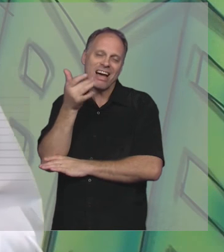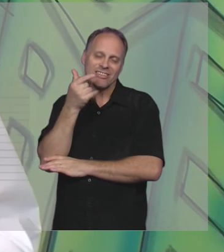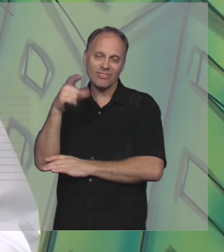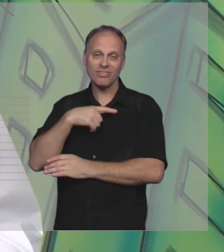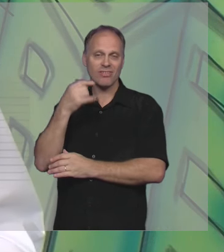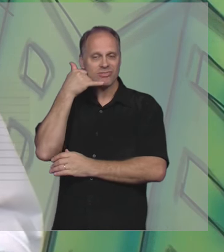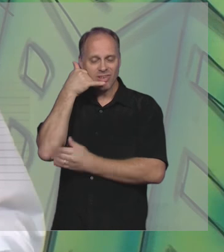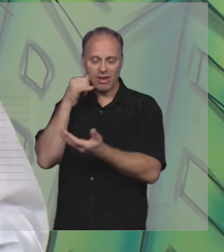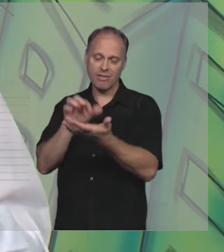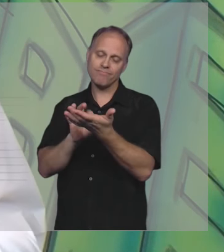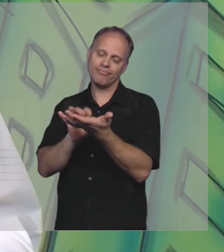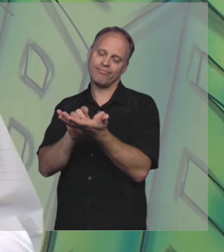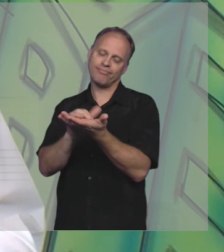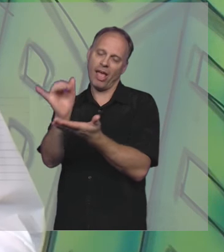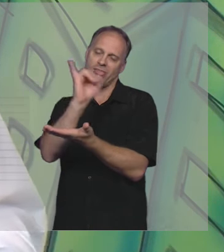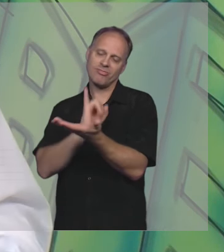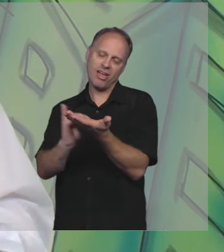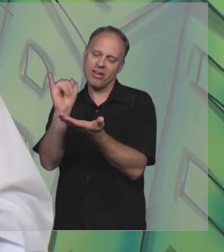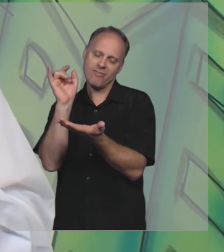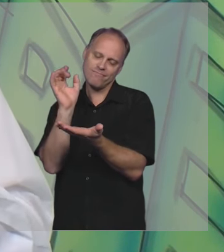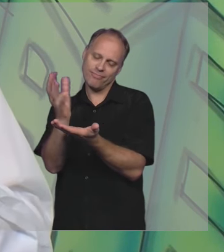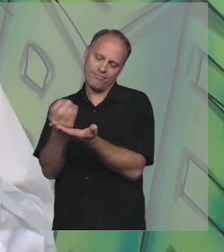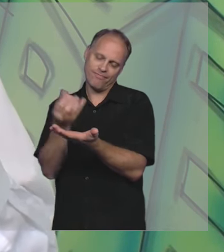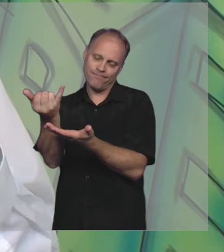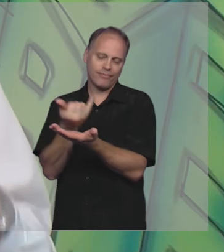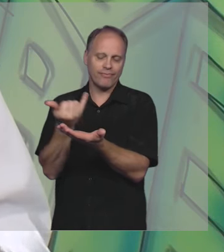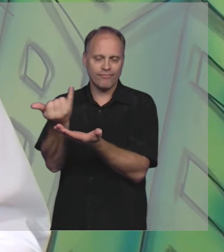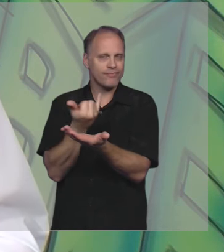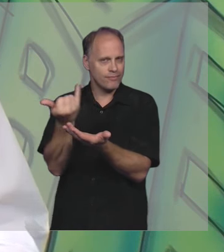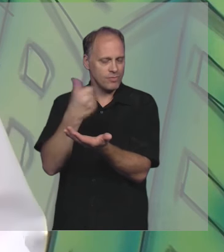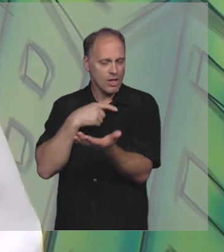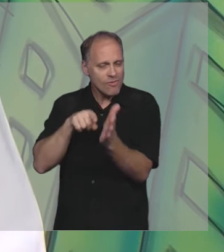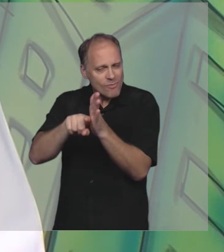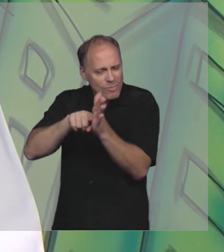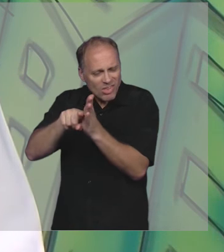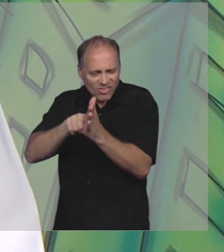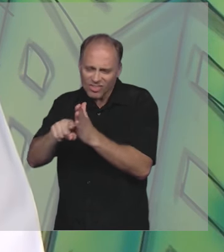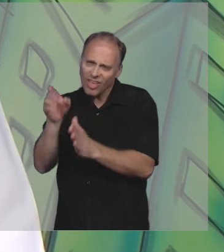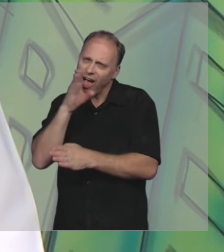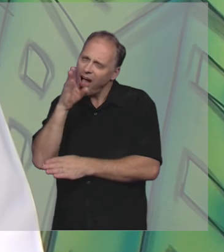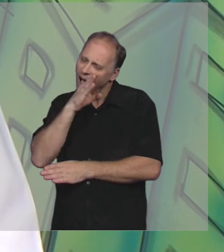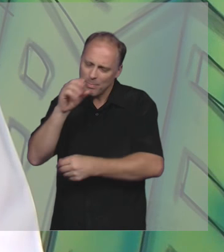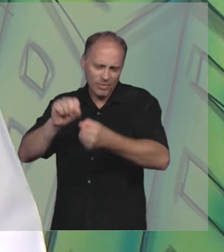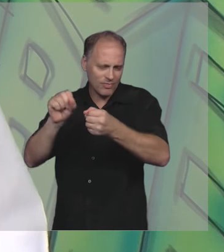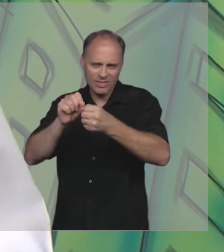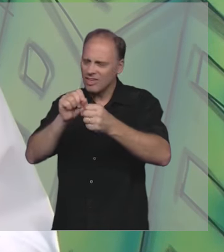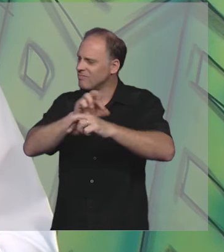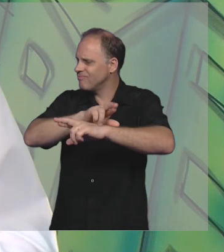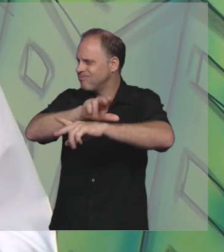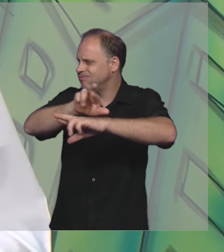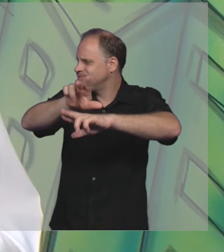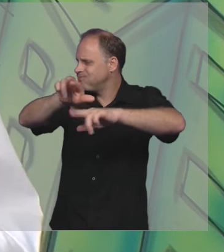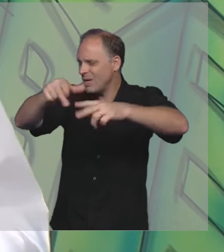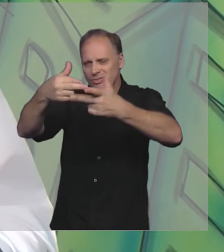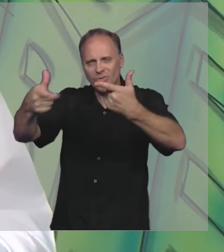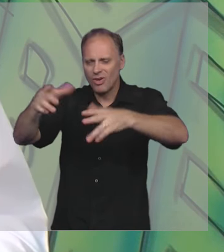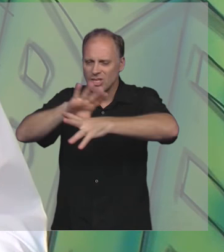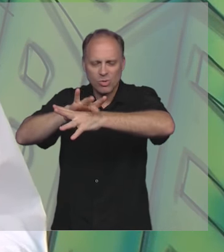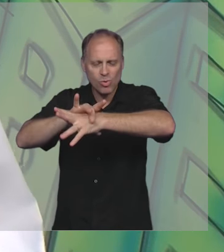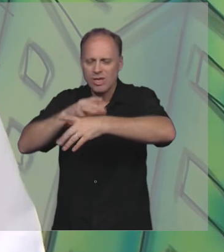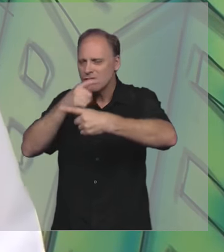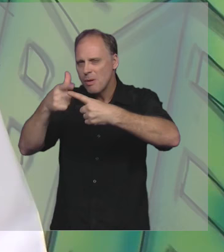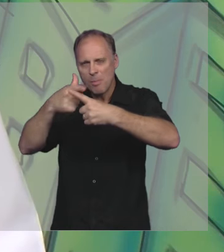tem um celular que tem acesso à internet, onde tu pode fazer uma pesquisa sobre os